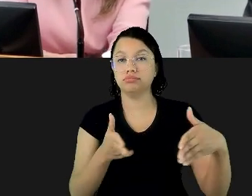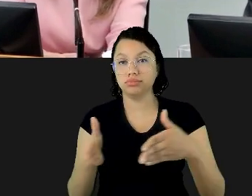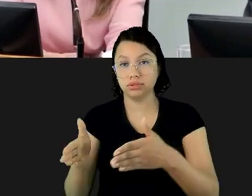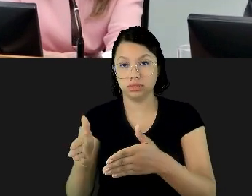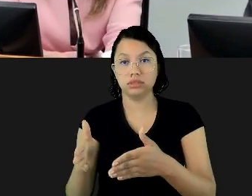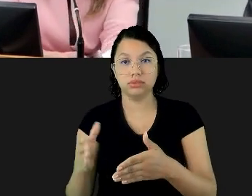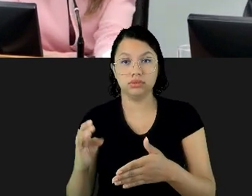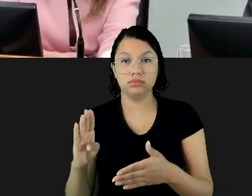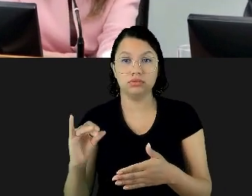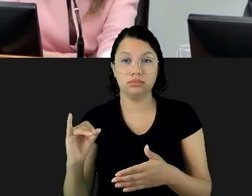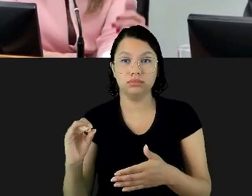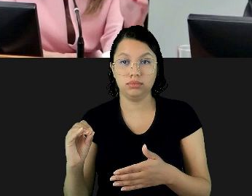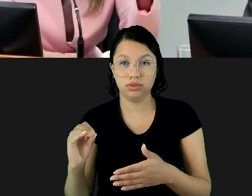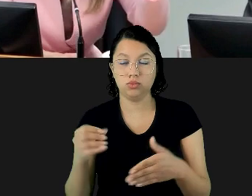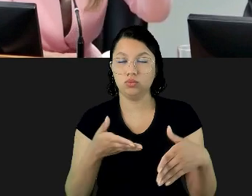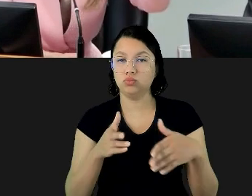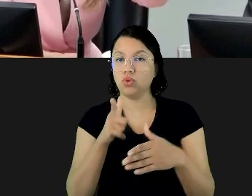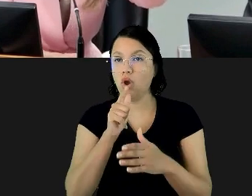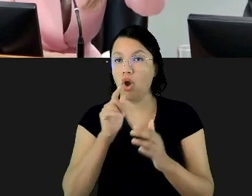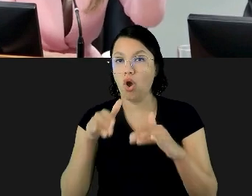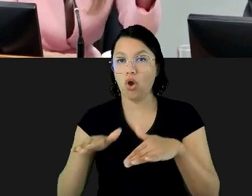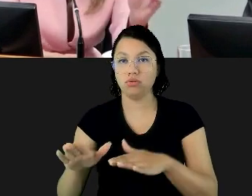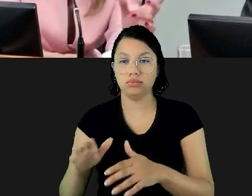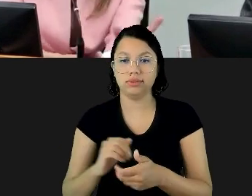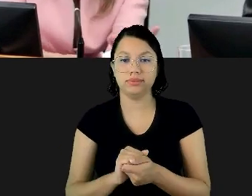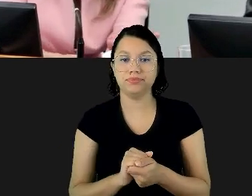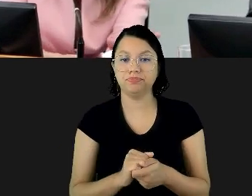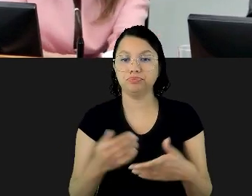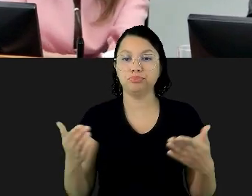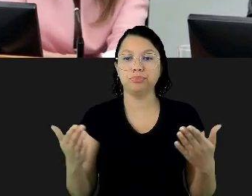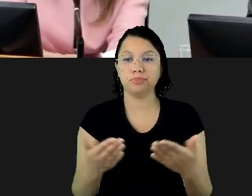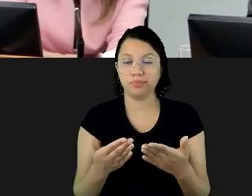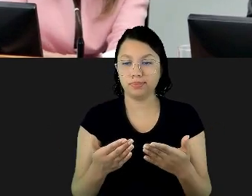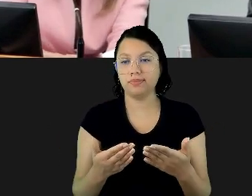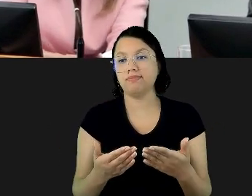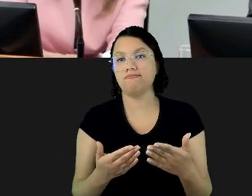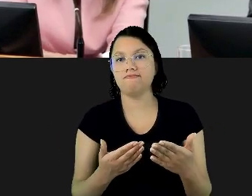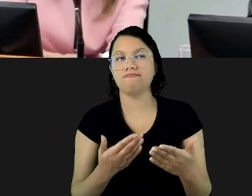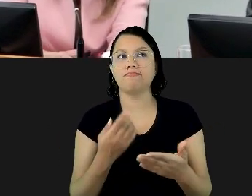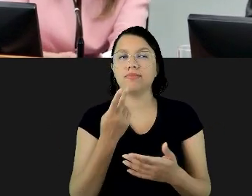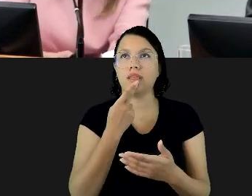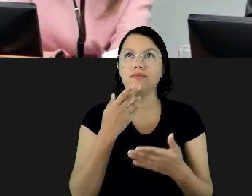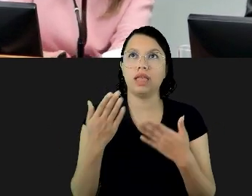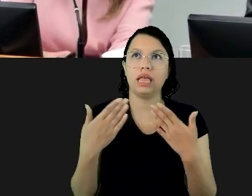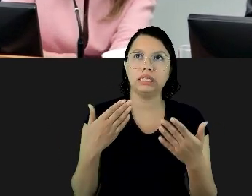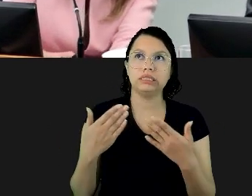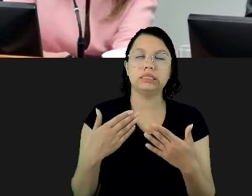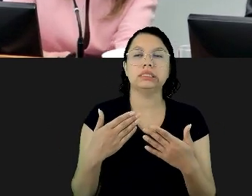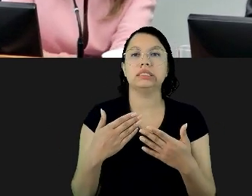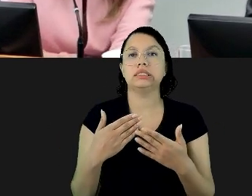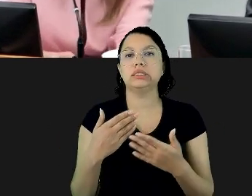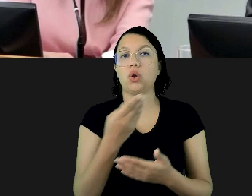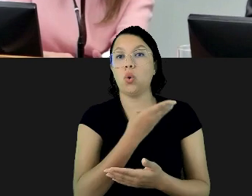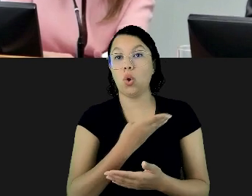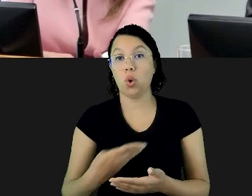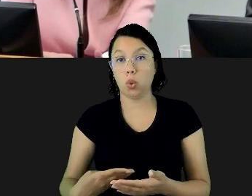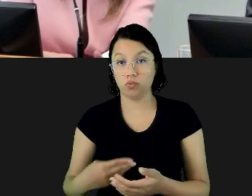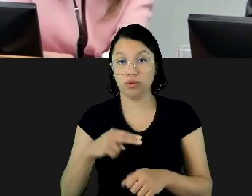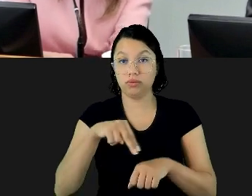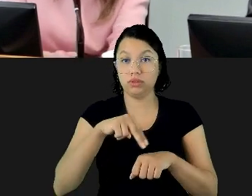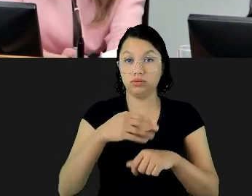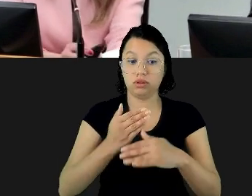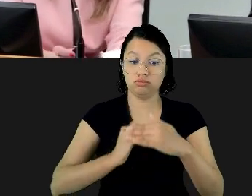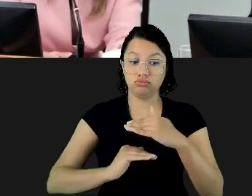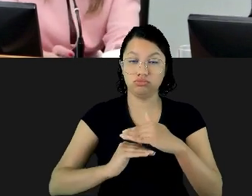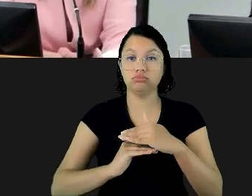essa desarticulação entre, muitas vezes, o governo nacional e o subnacional, muito mais forte Argentina e